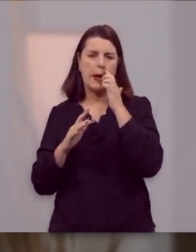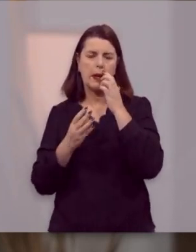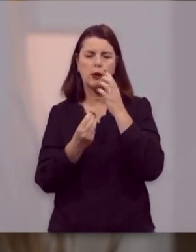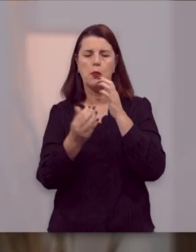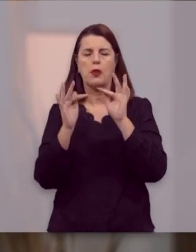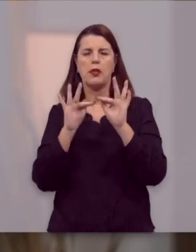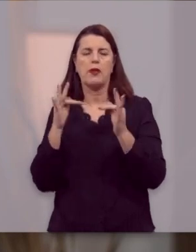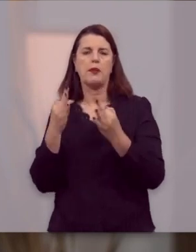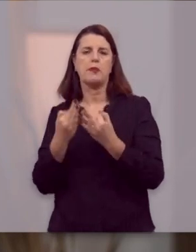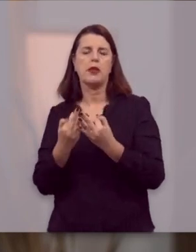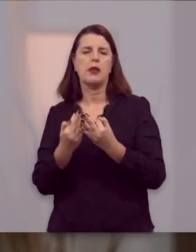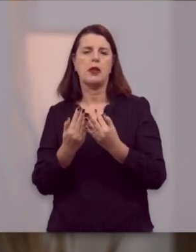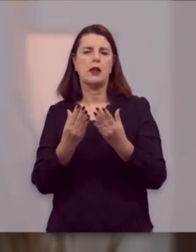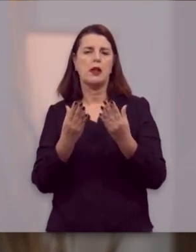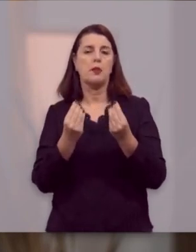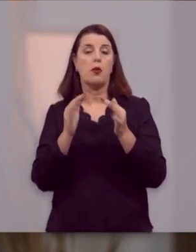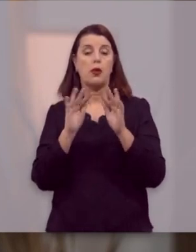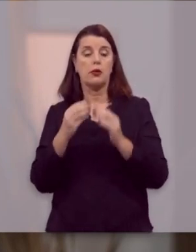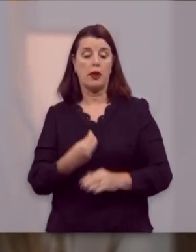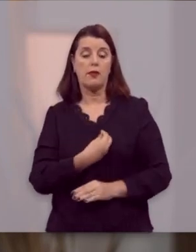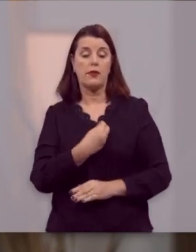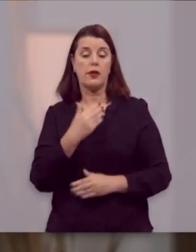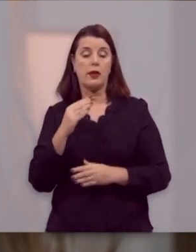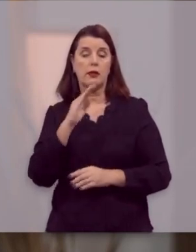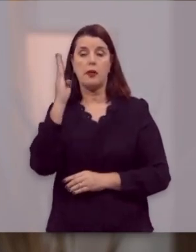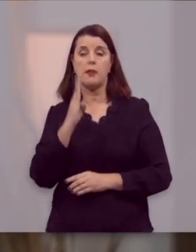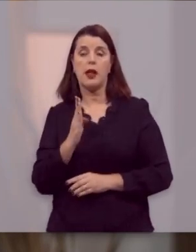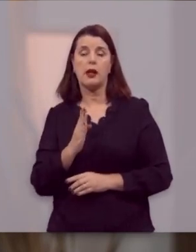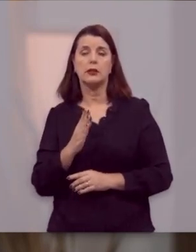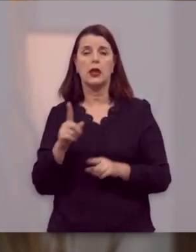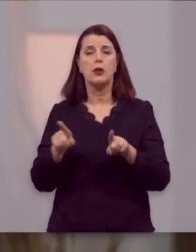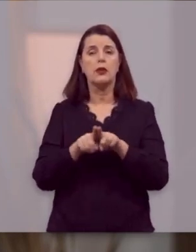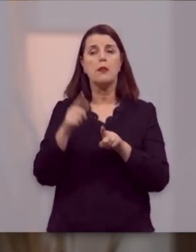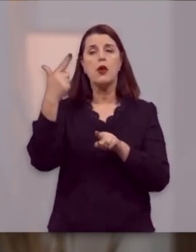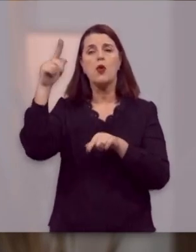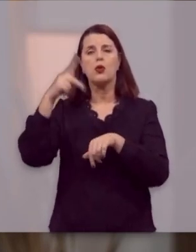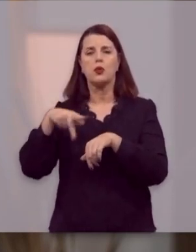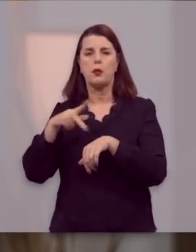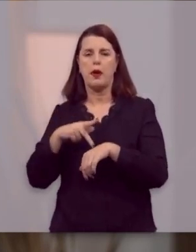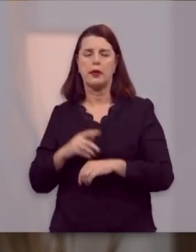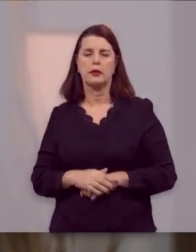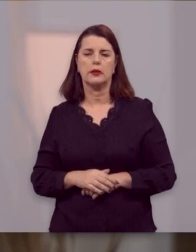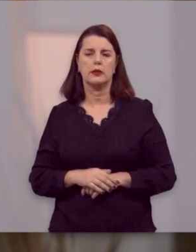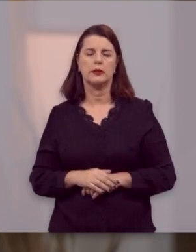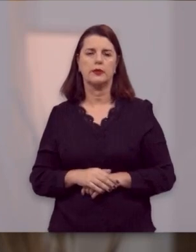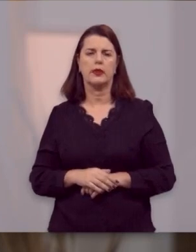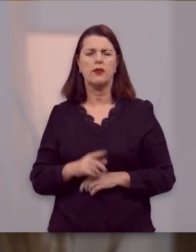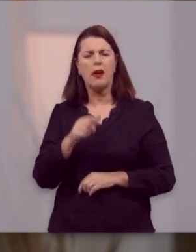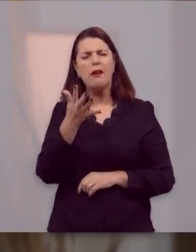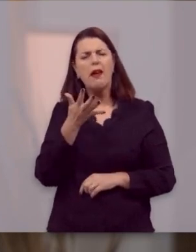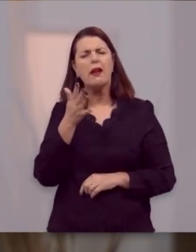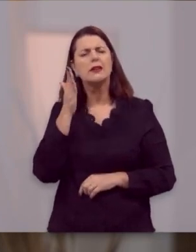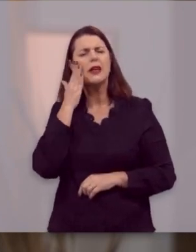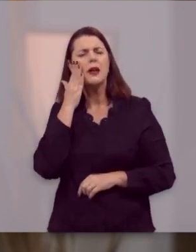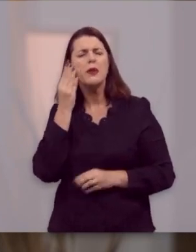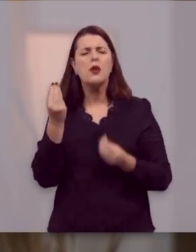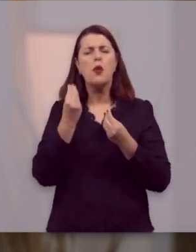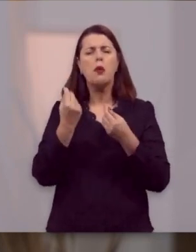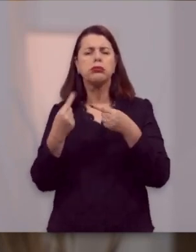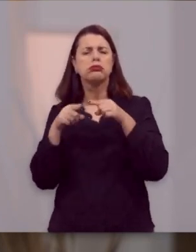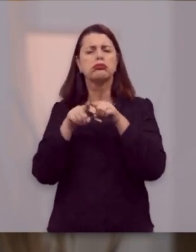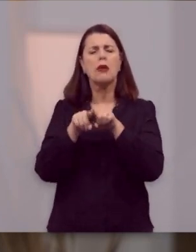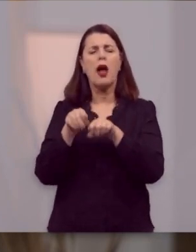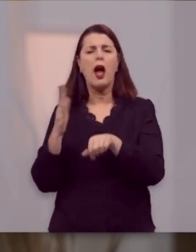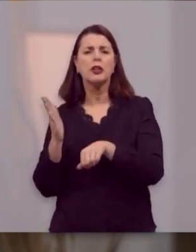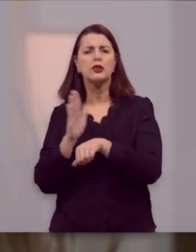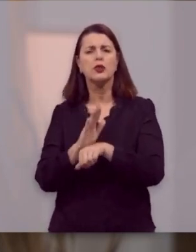tantas famílias, tantas vidas, Brasil afora e até fora do nosso país. Se você também quer saber como se tornar um parceiro